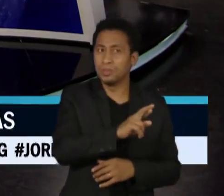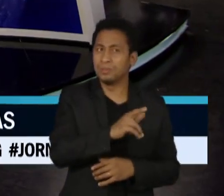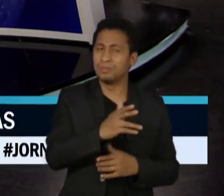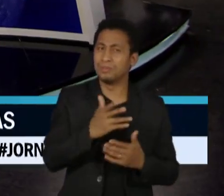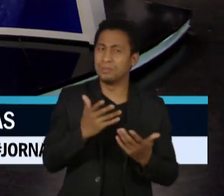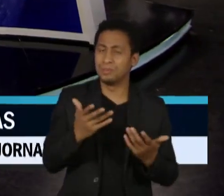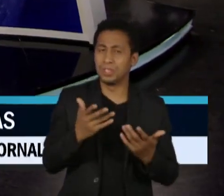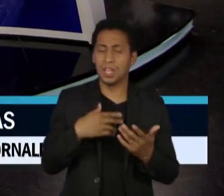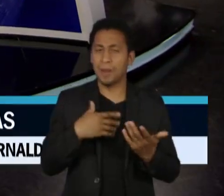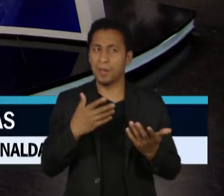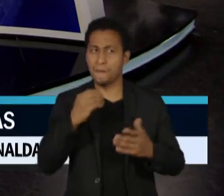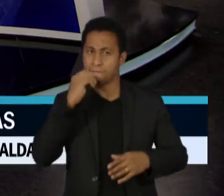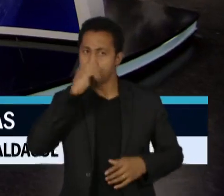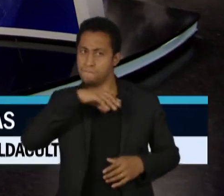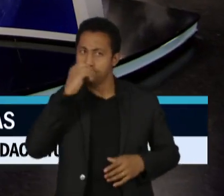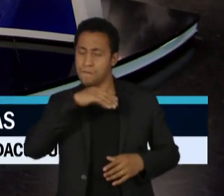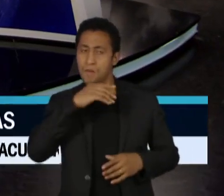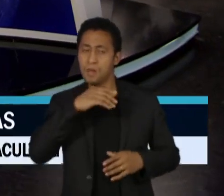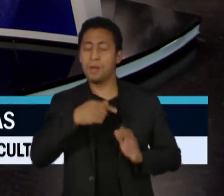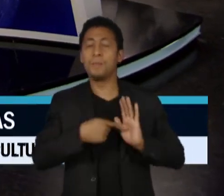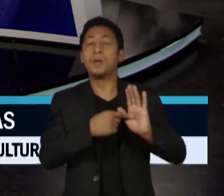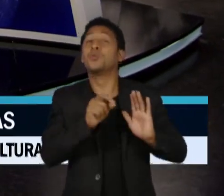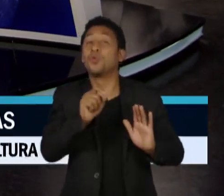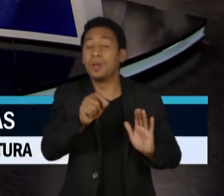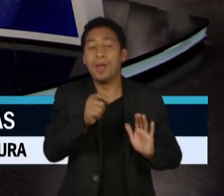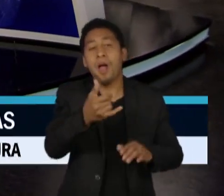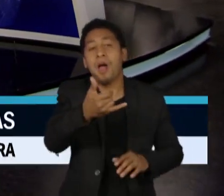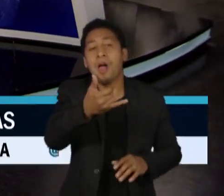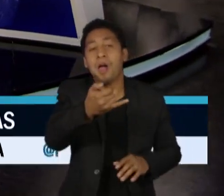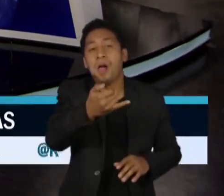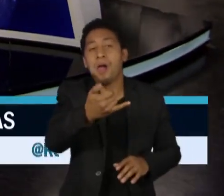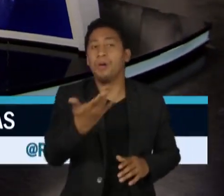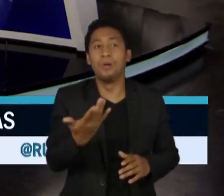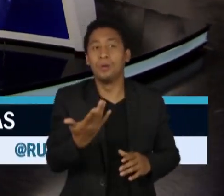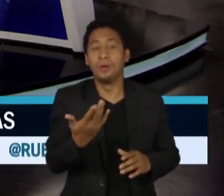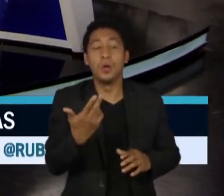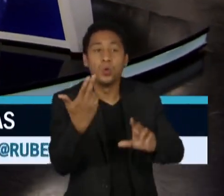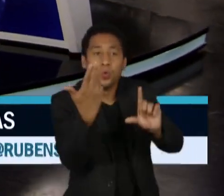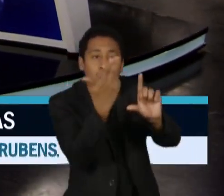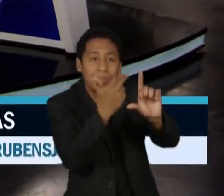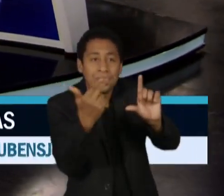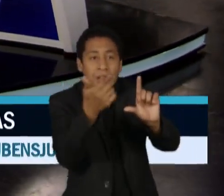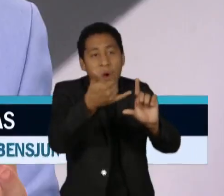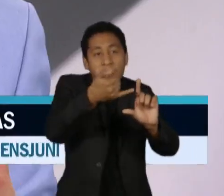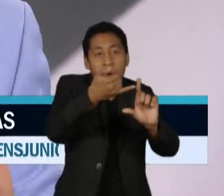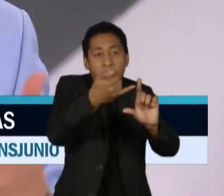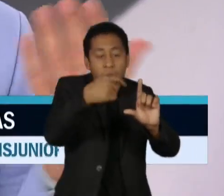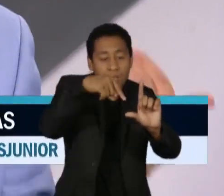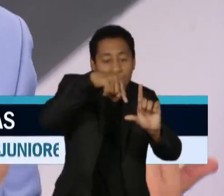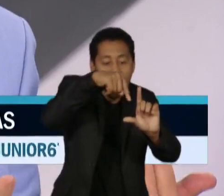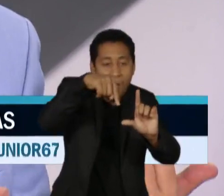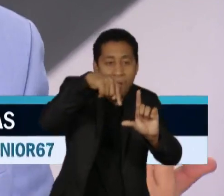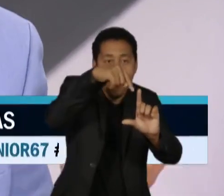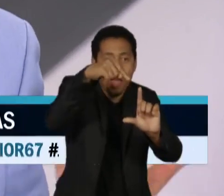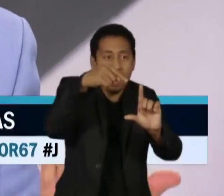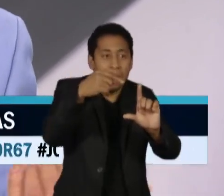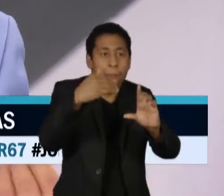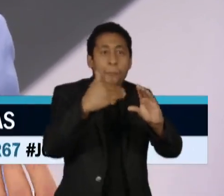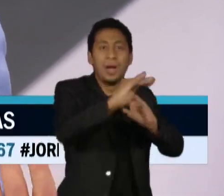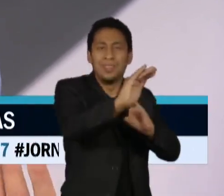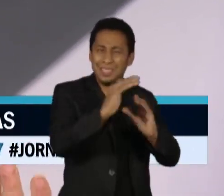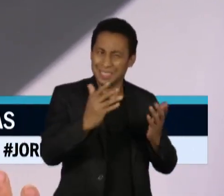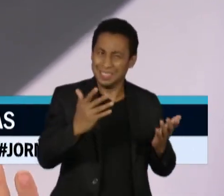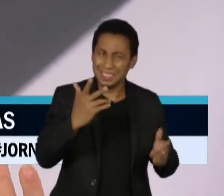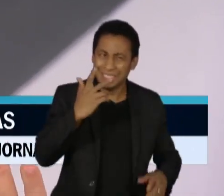emoji o Emoji educado é um cocô é um você acha que uma empresa séria pode fazer isso isso tem a ver com